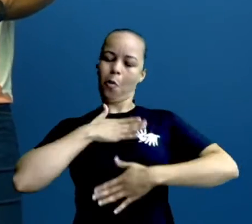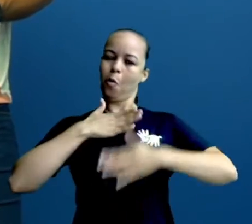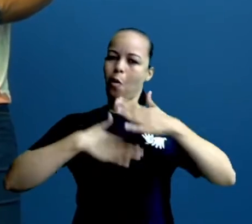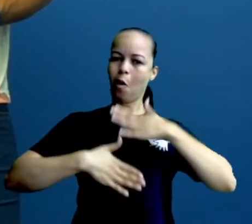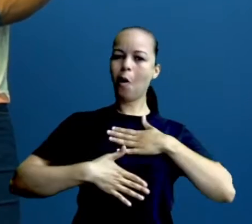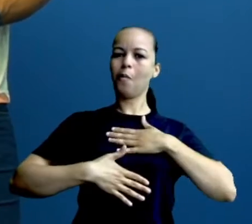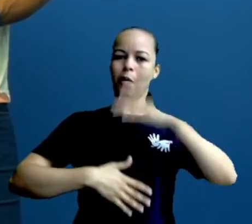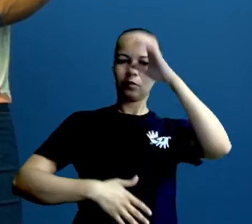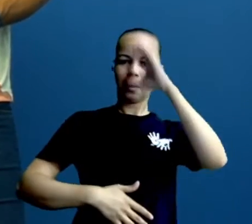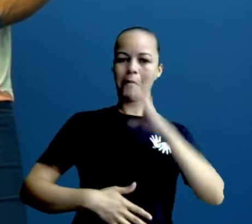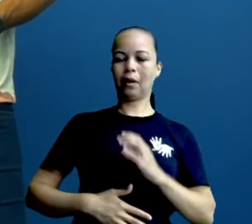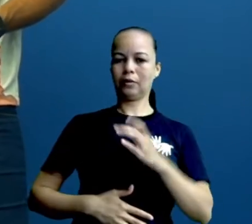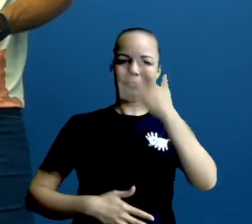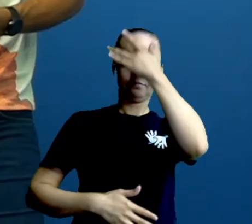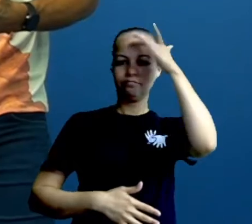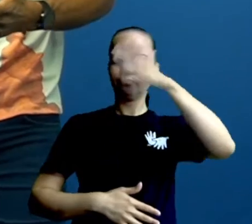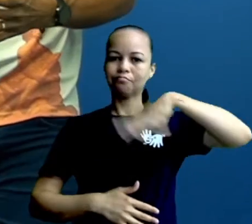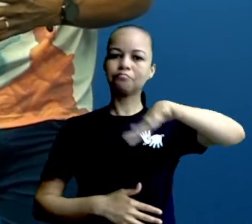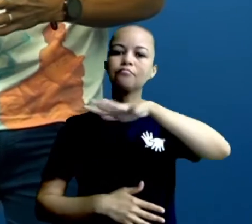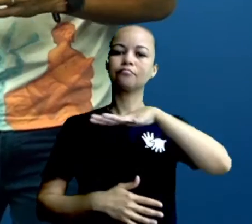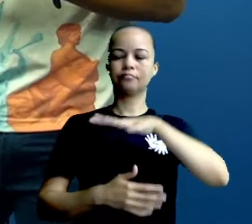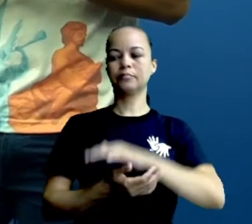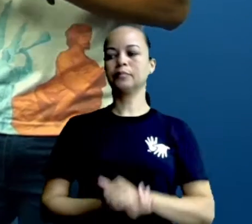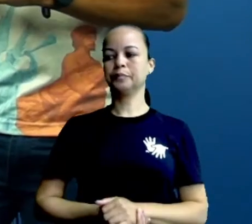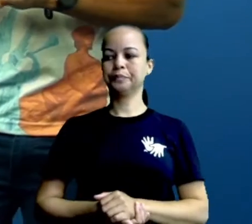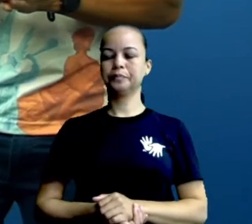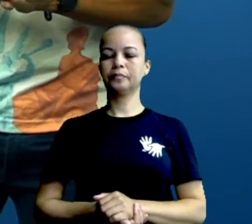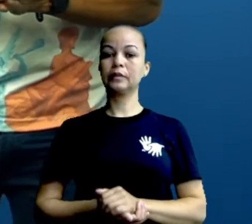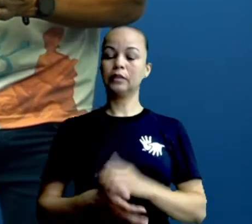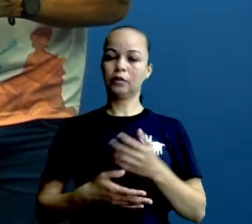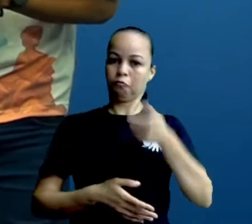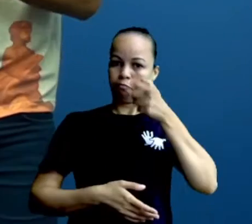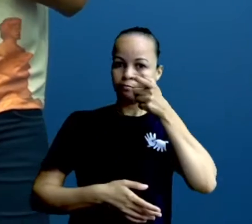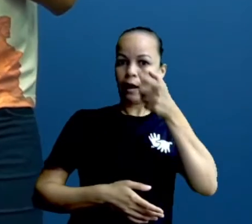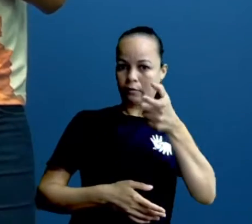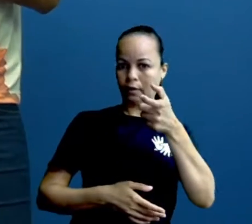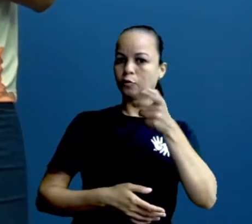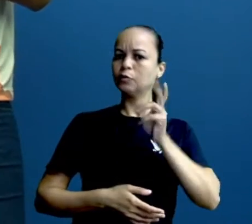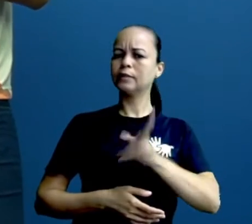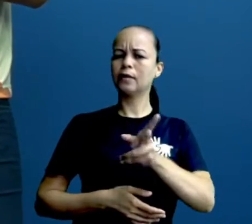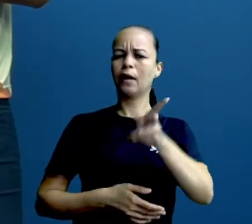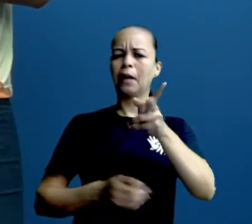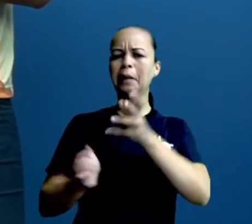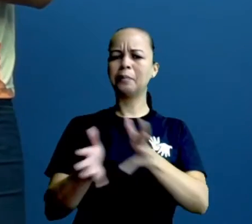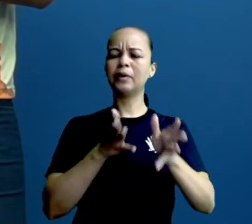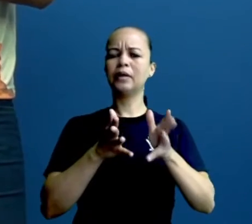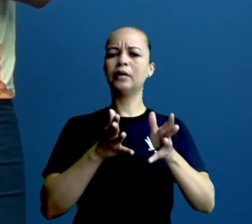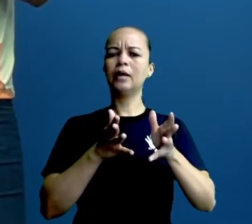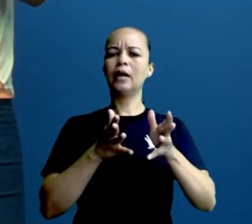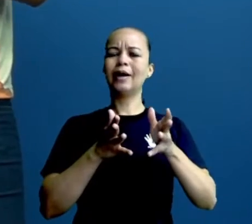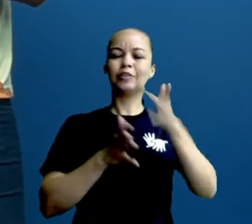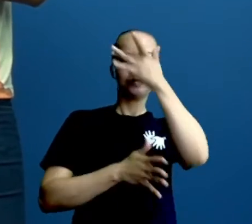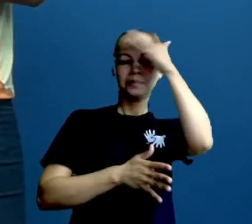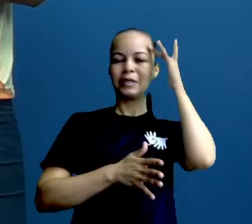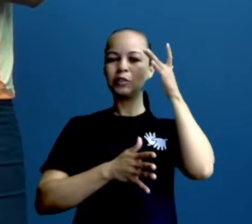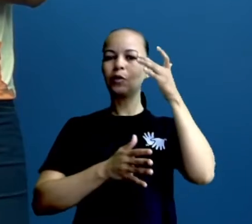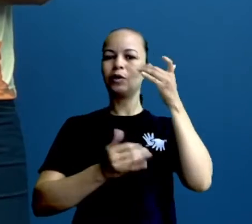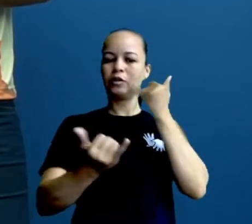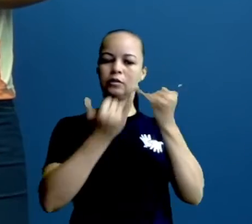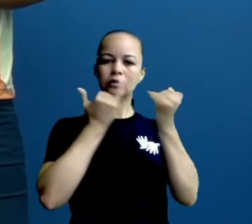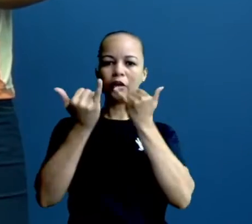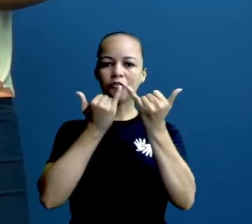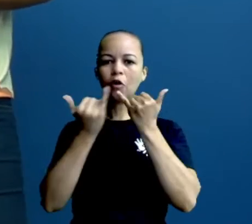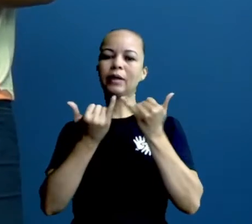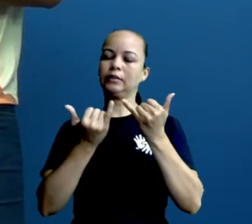comportamento das pessoas, tá certo? Então, fica atento que quem se informa não se droga,